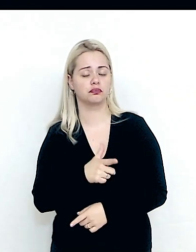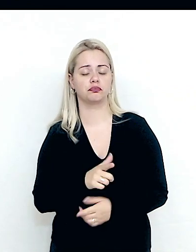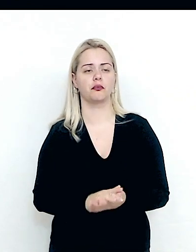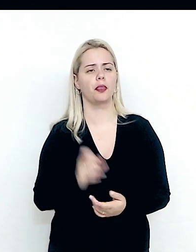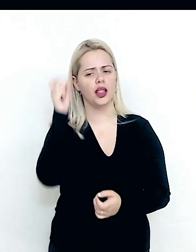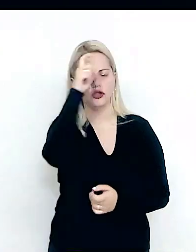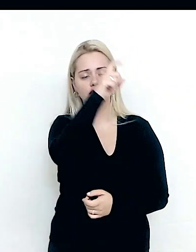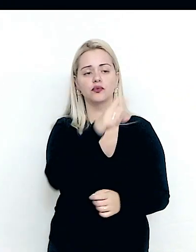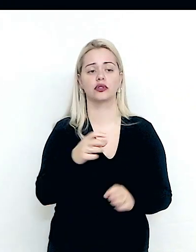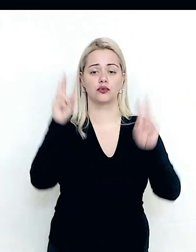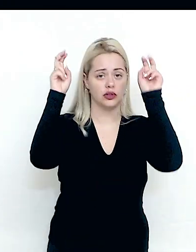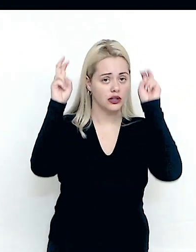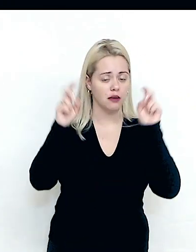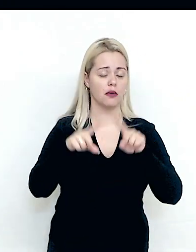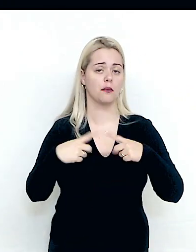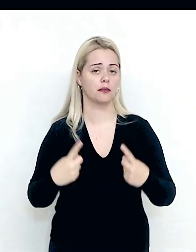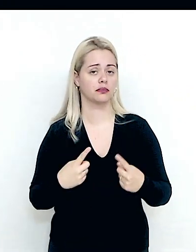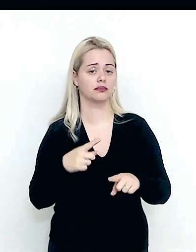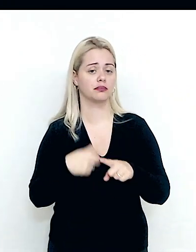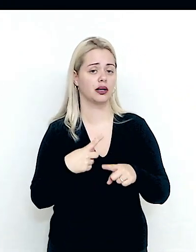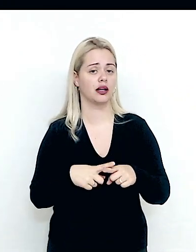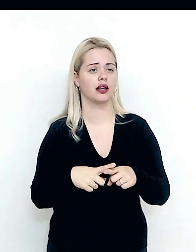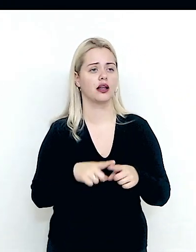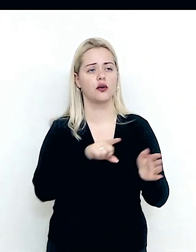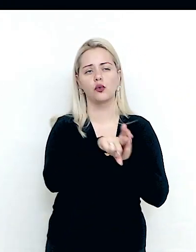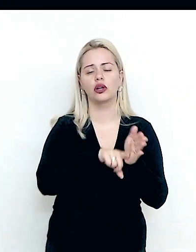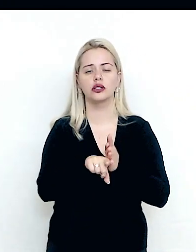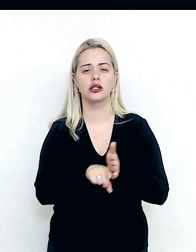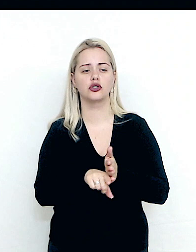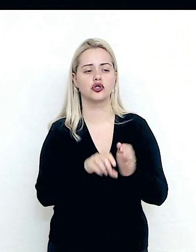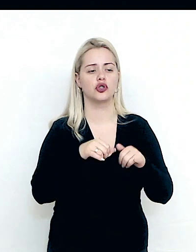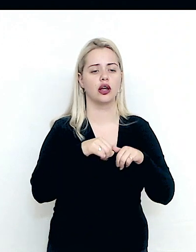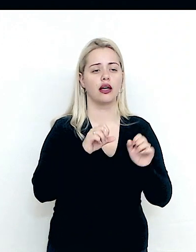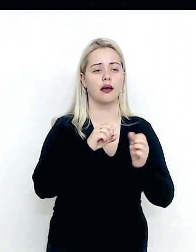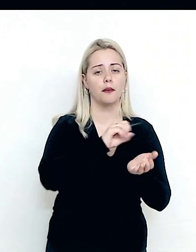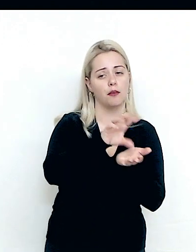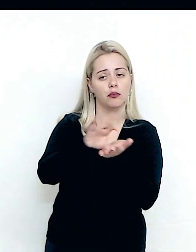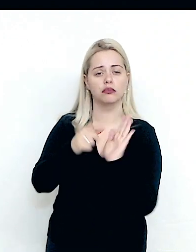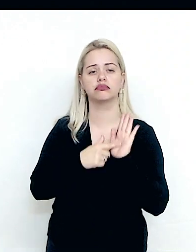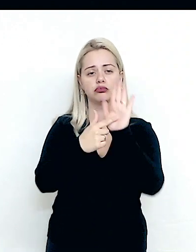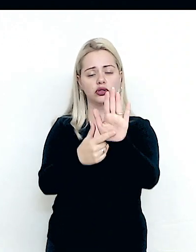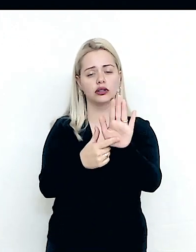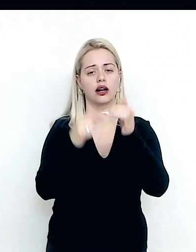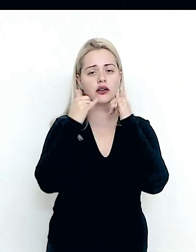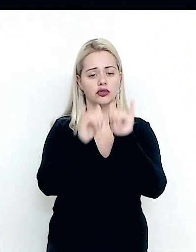difícil esse, porque parece que eles não é uma questão de fornecer a informação, porque eles possivelmente até